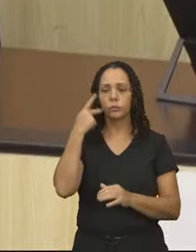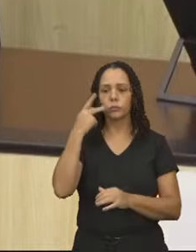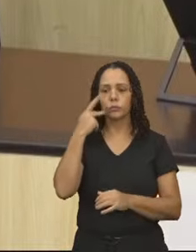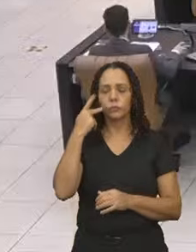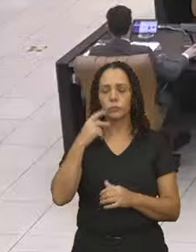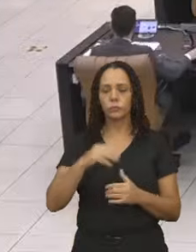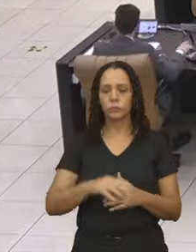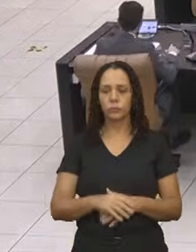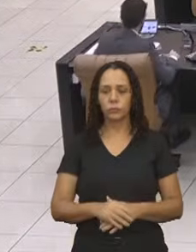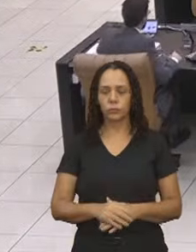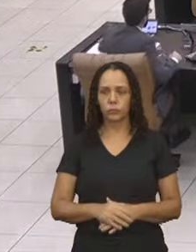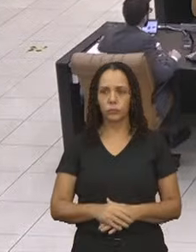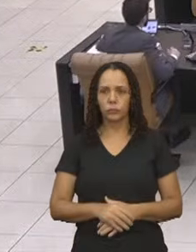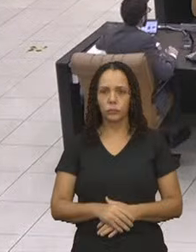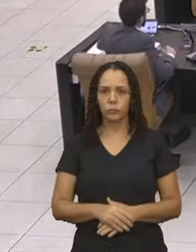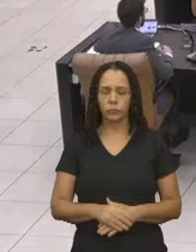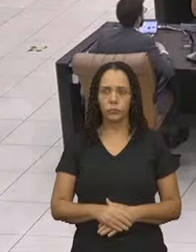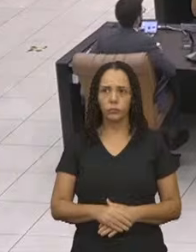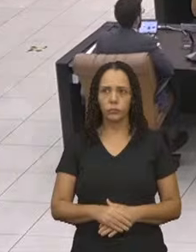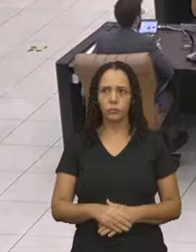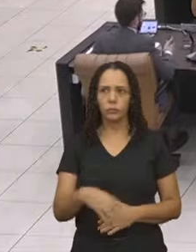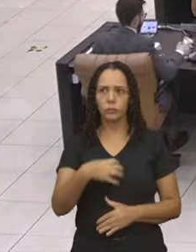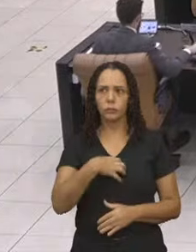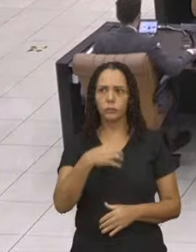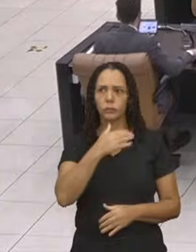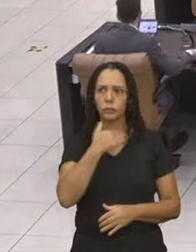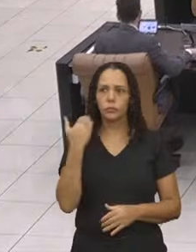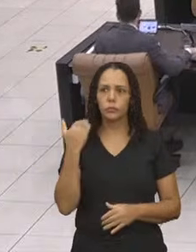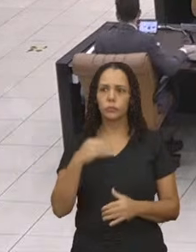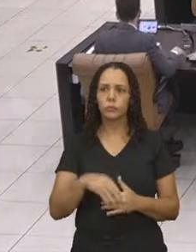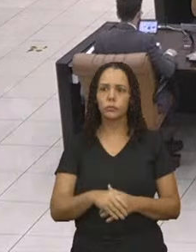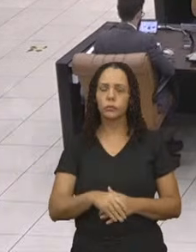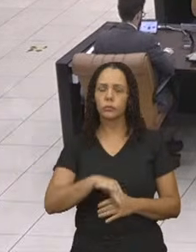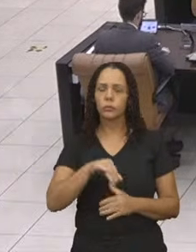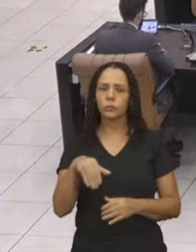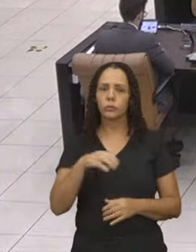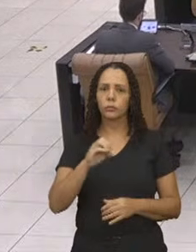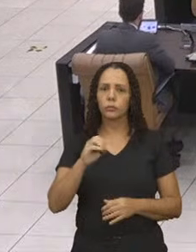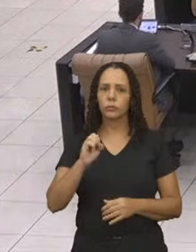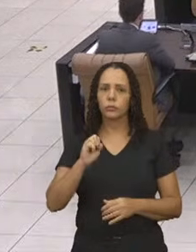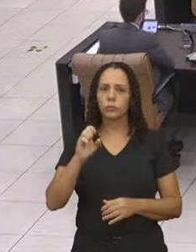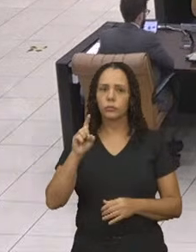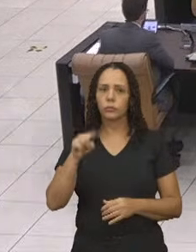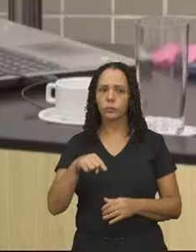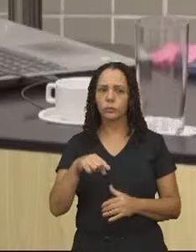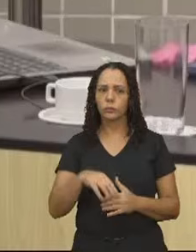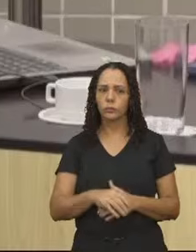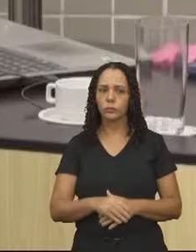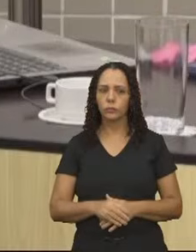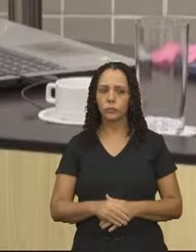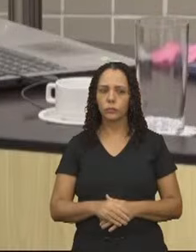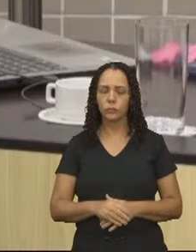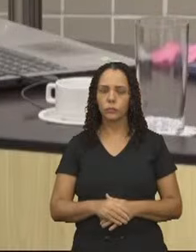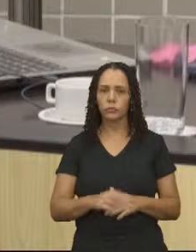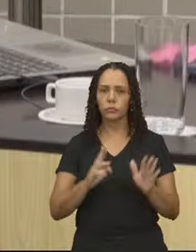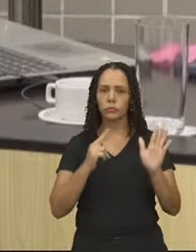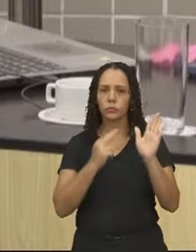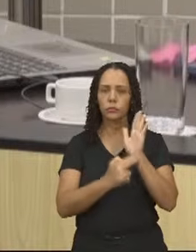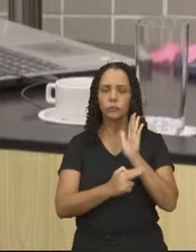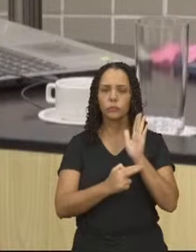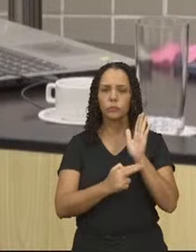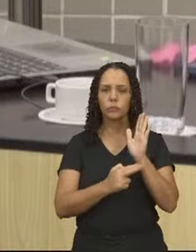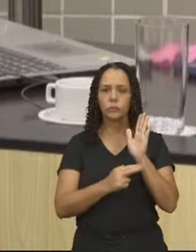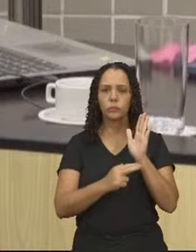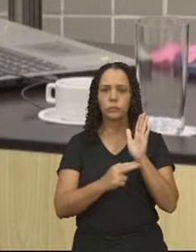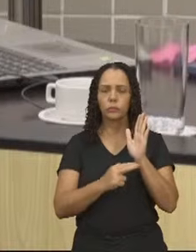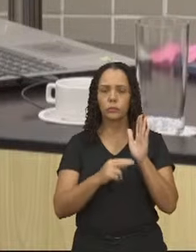vereadores. Voto de pesar pelo falecimento de José Maria da Silva Filho. Voto formulado pelo